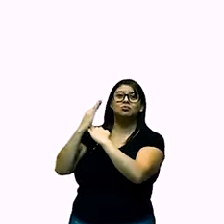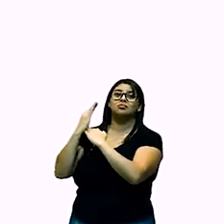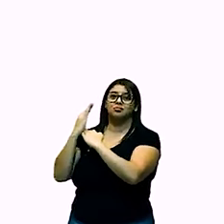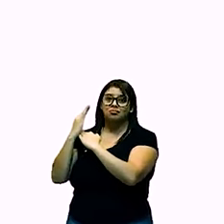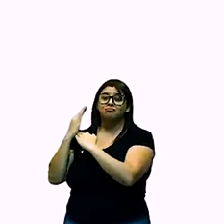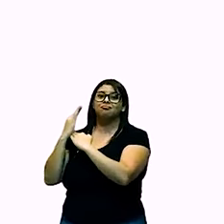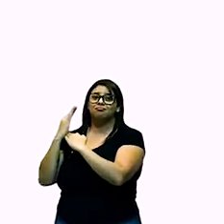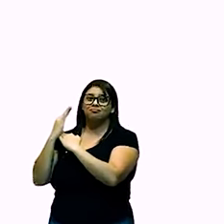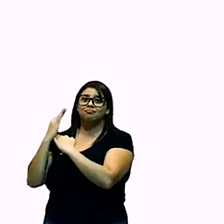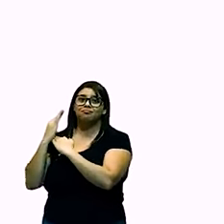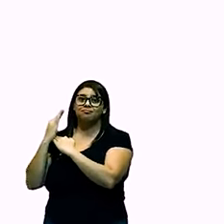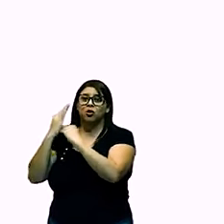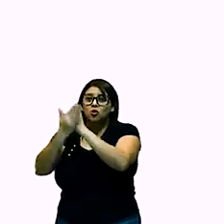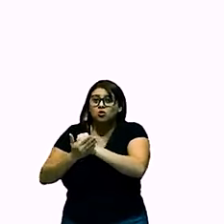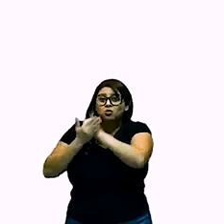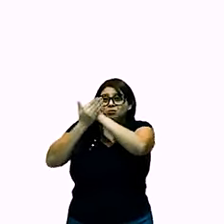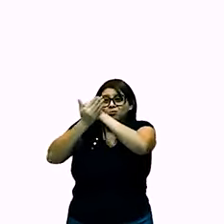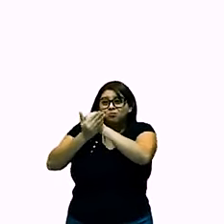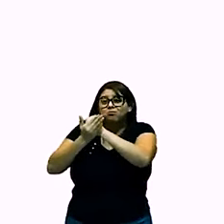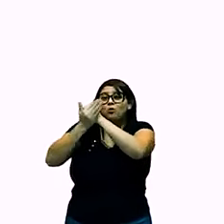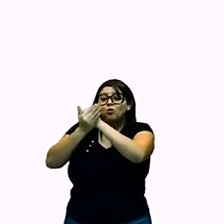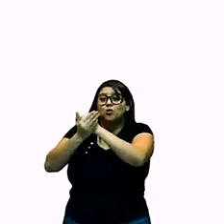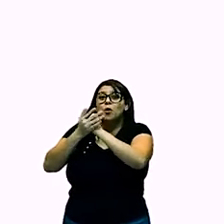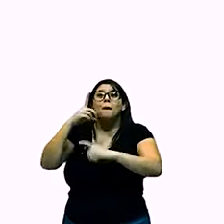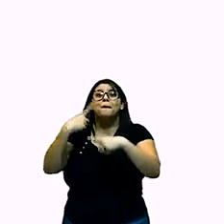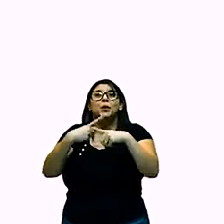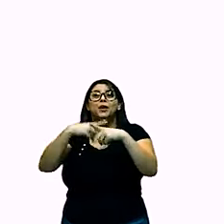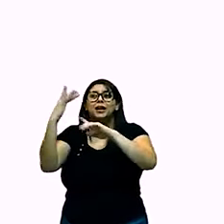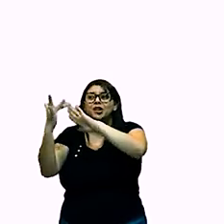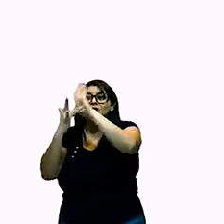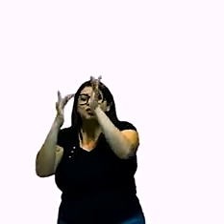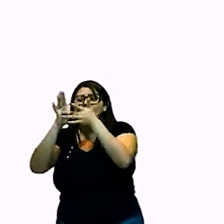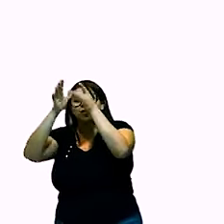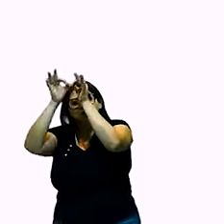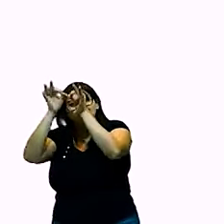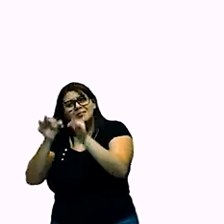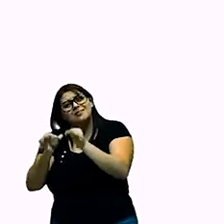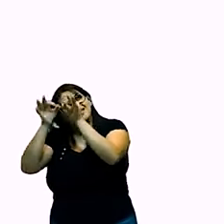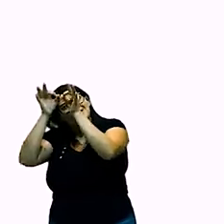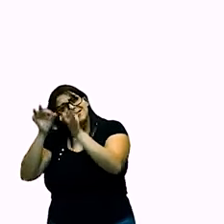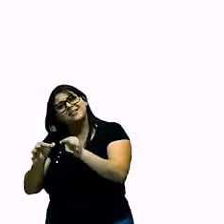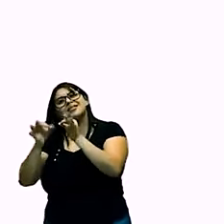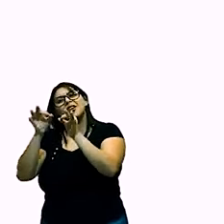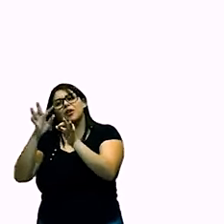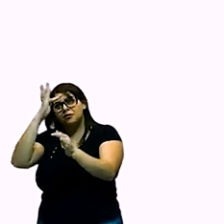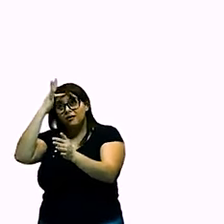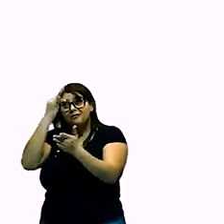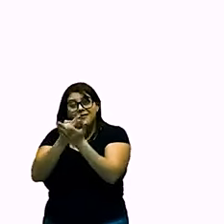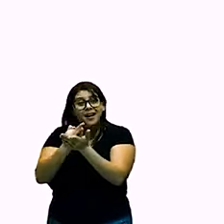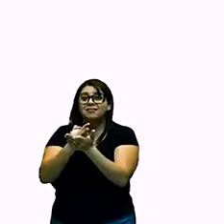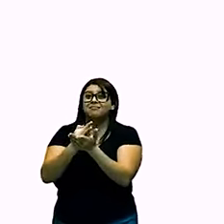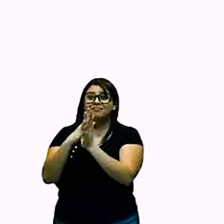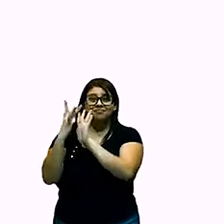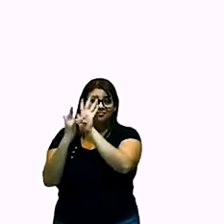Nos suporta por causa da retidão e da justiça de Cristo. Por isso que é somente pela fé nele.